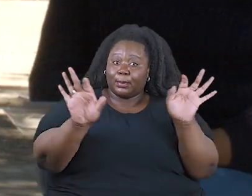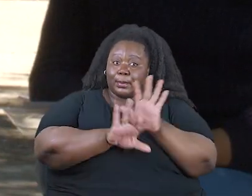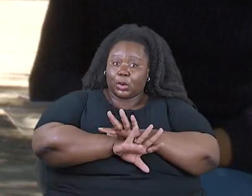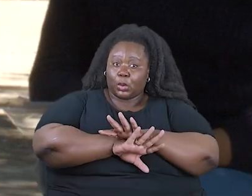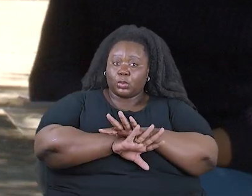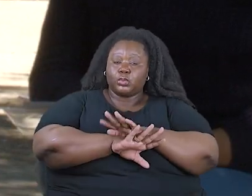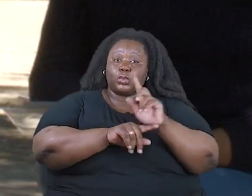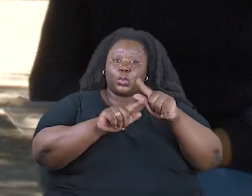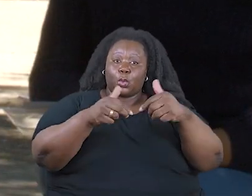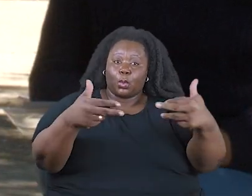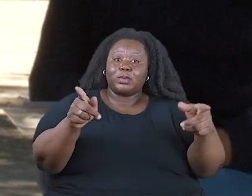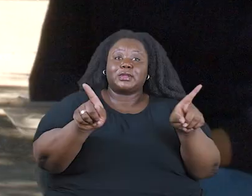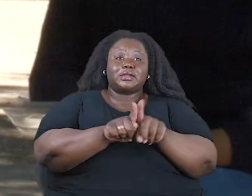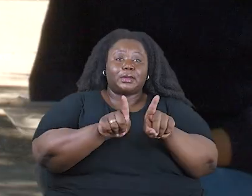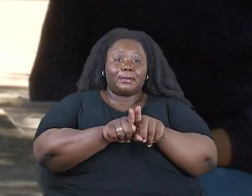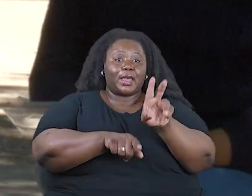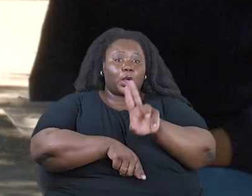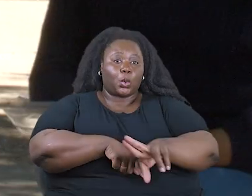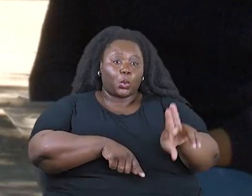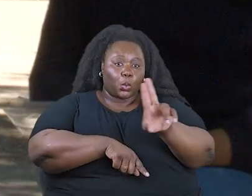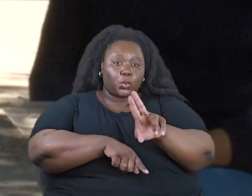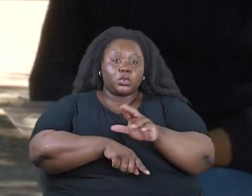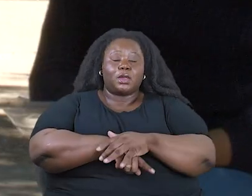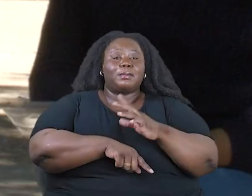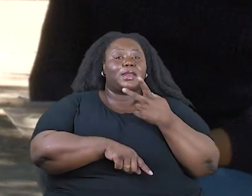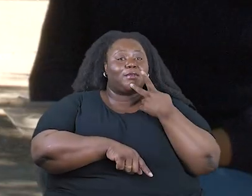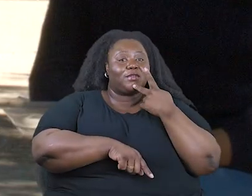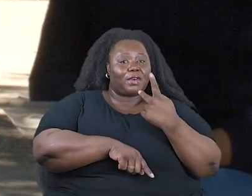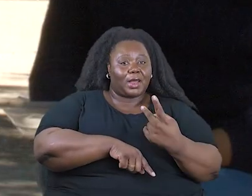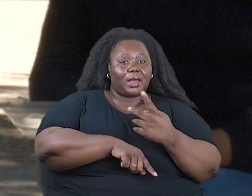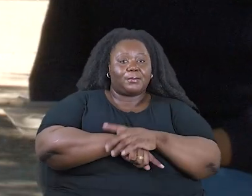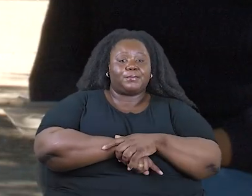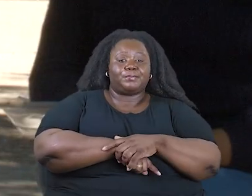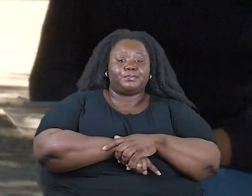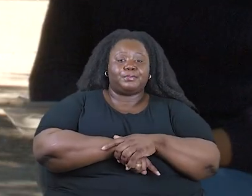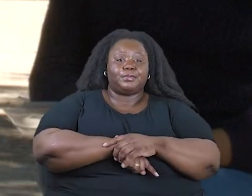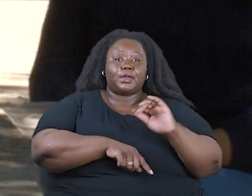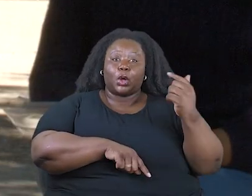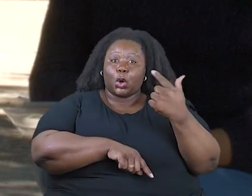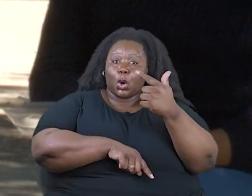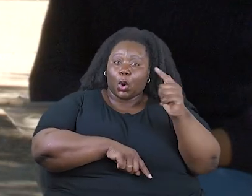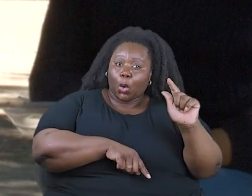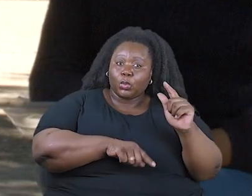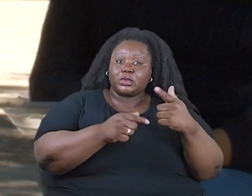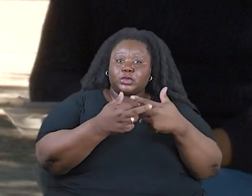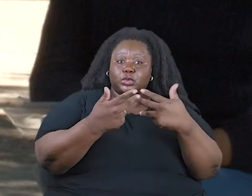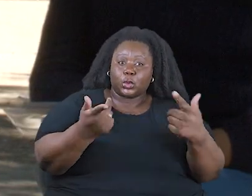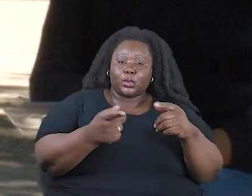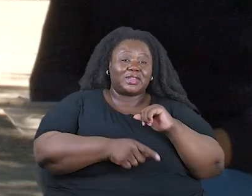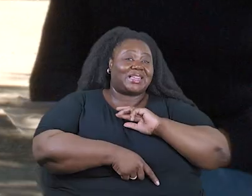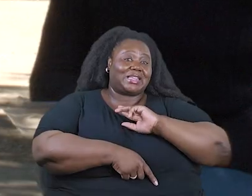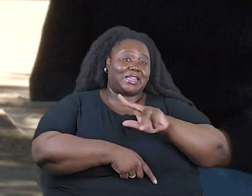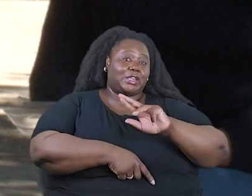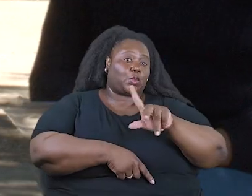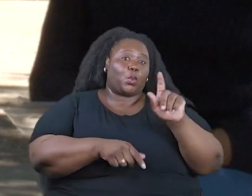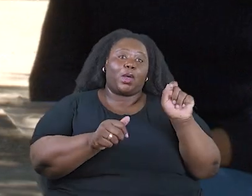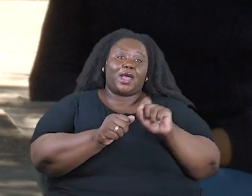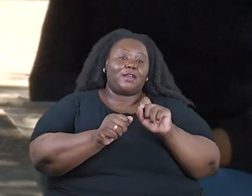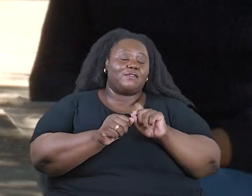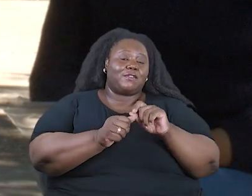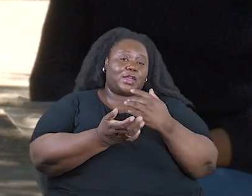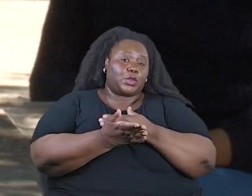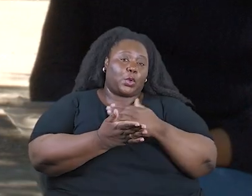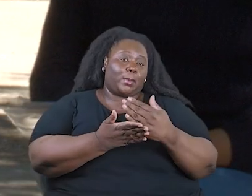os objetos, também passou a ser utilizado para falar de outros impressos que não são feitos a partir